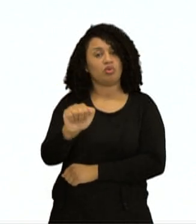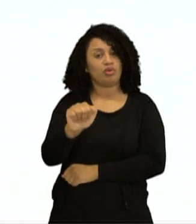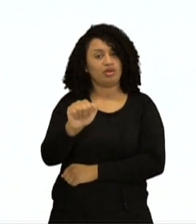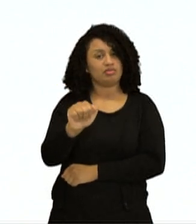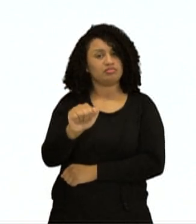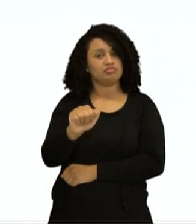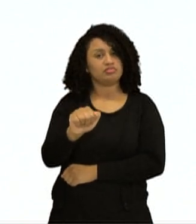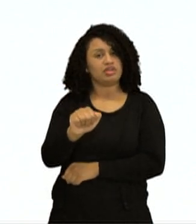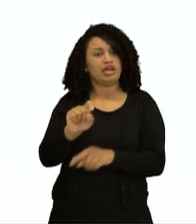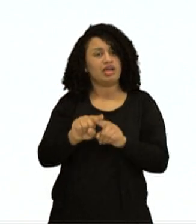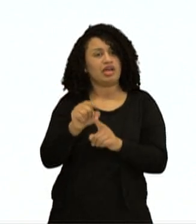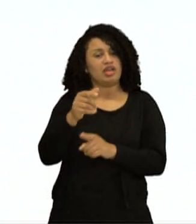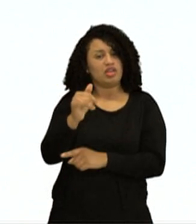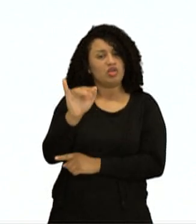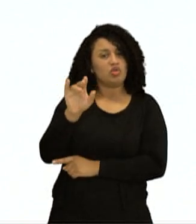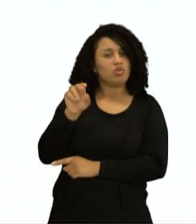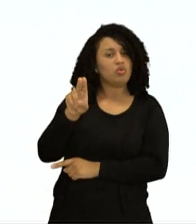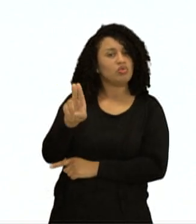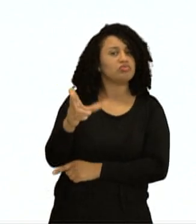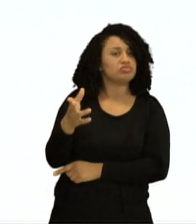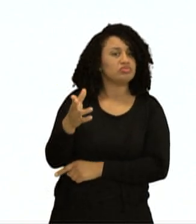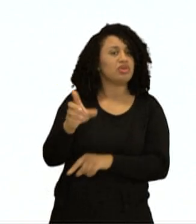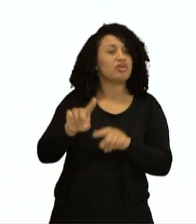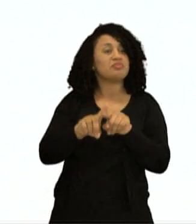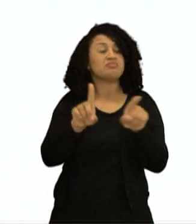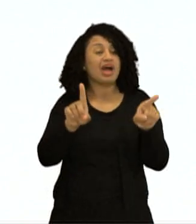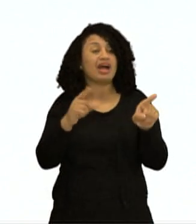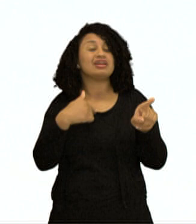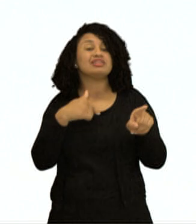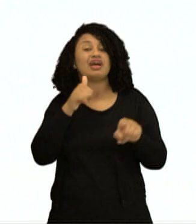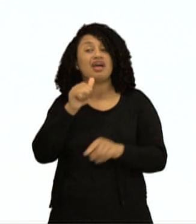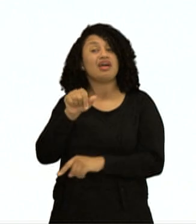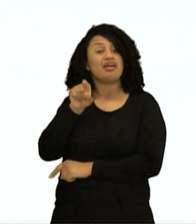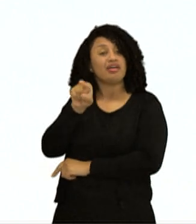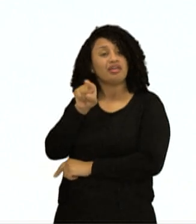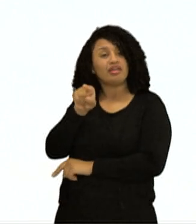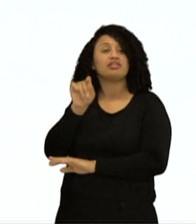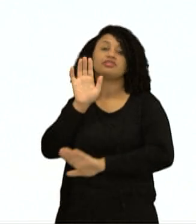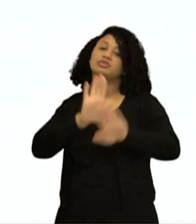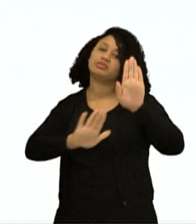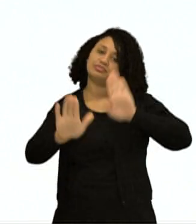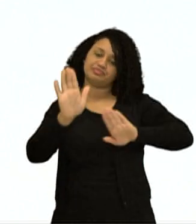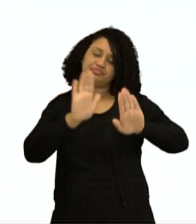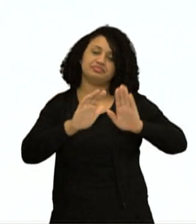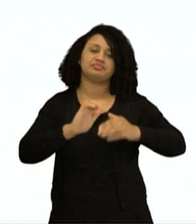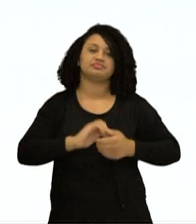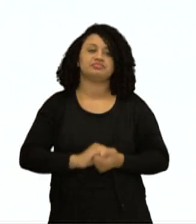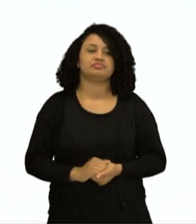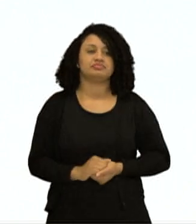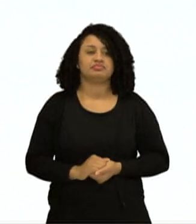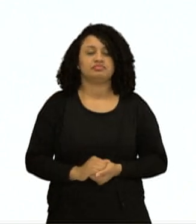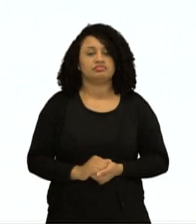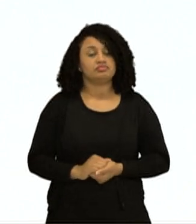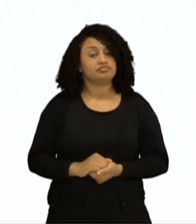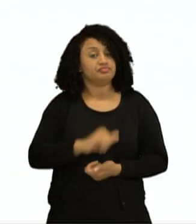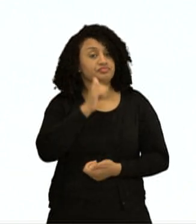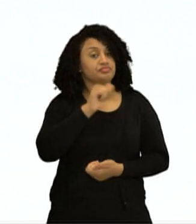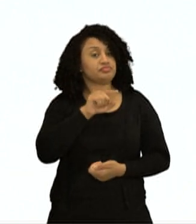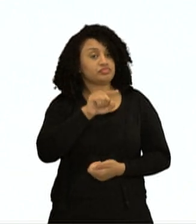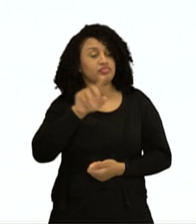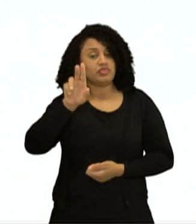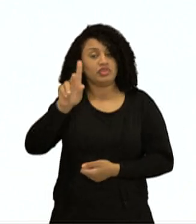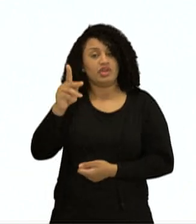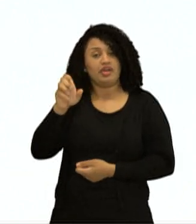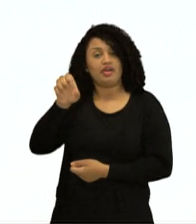Mas eu estou falando referente a ele. Cuidado então, presta atenção. O she, eu vou usar o